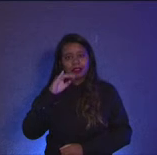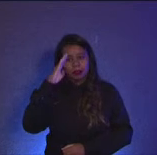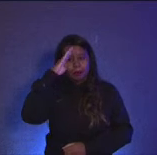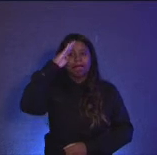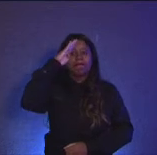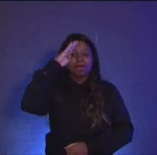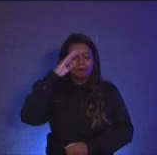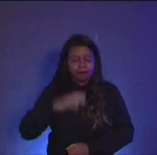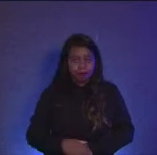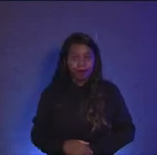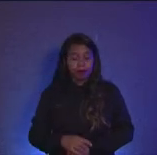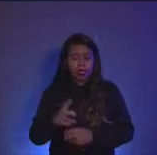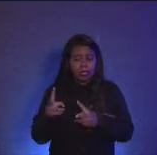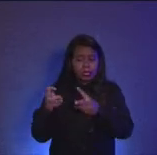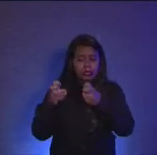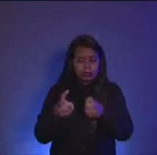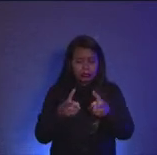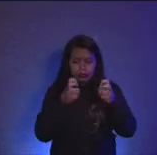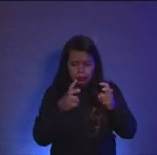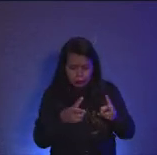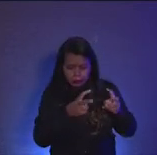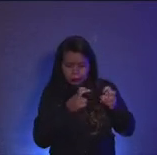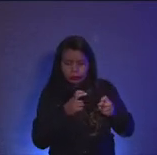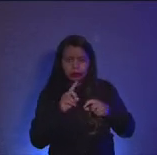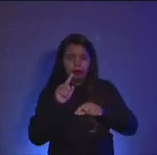percebeu, identificou um problema, que era